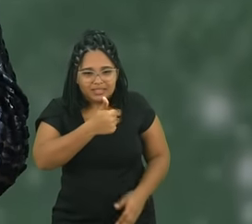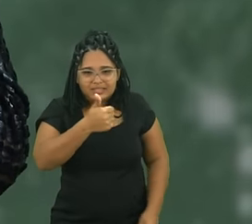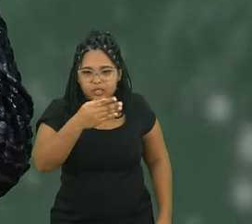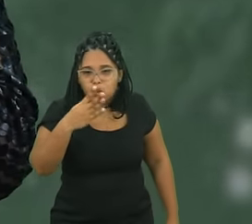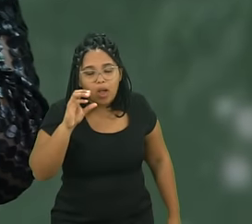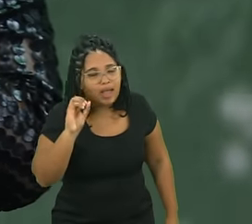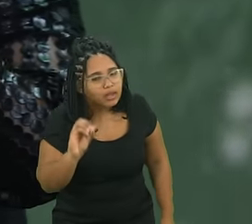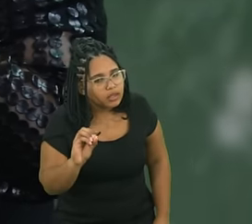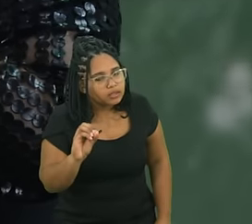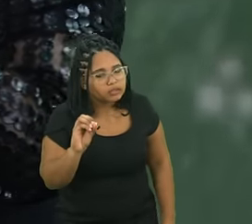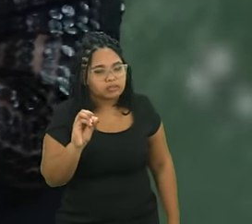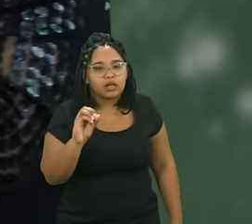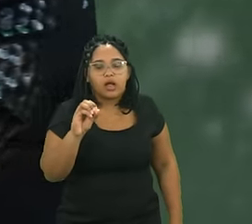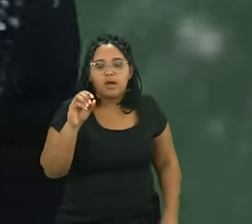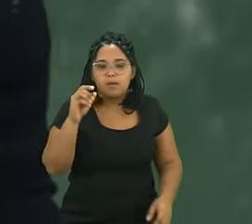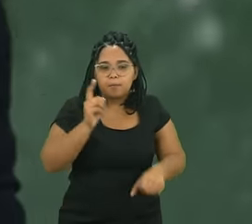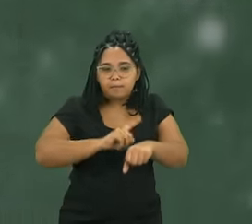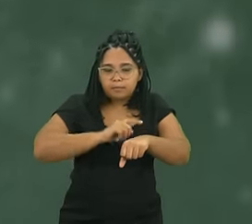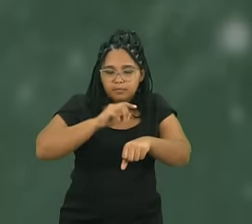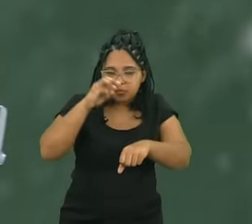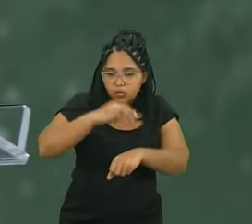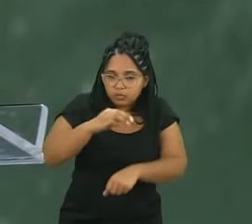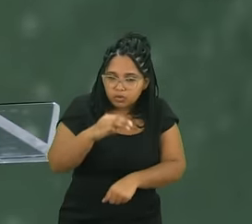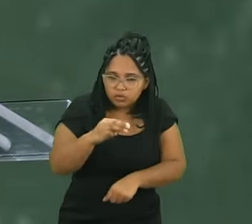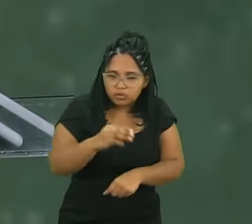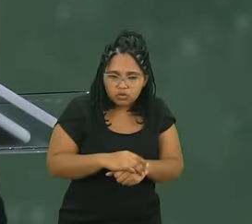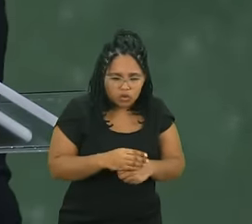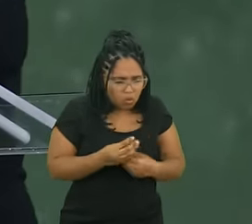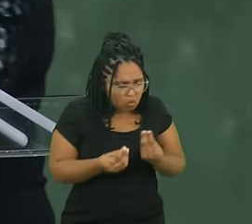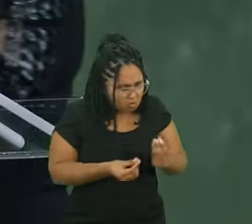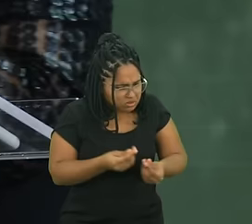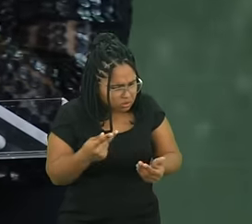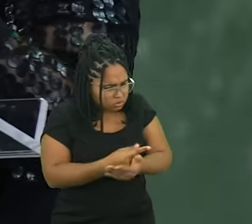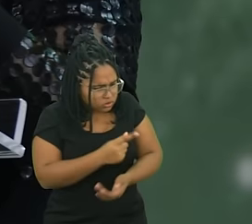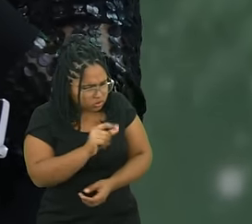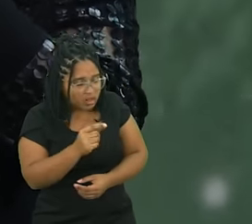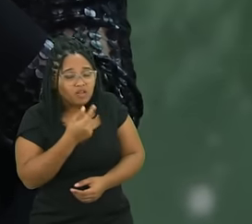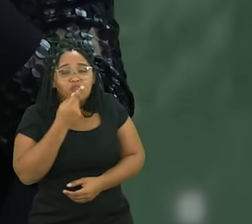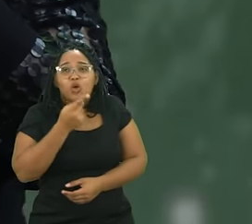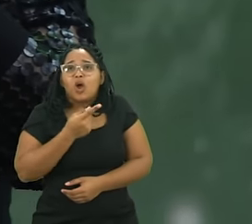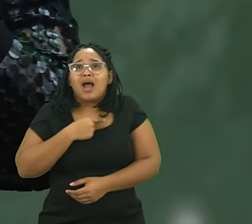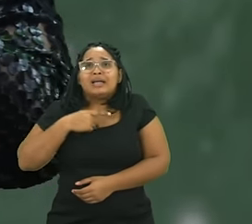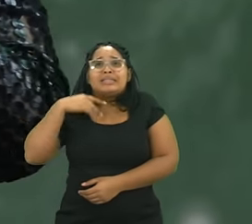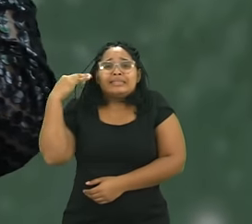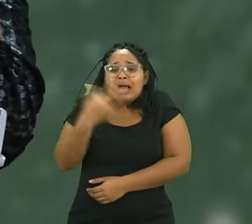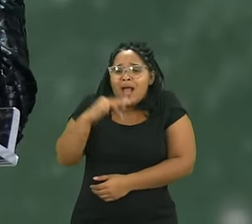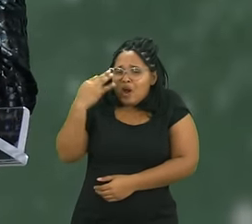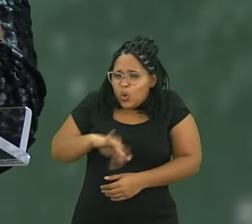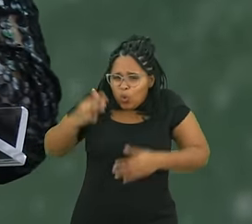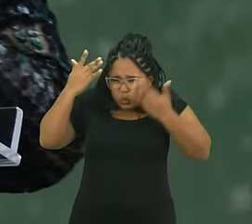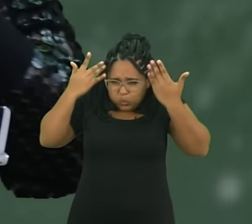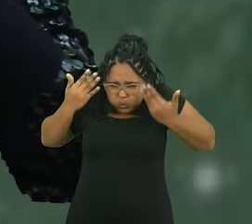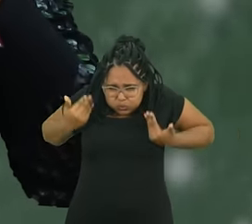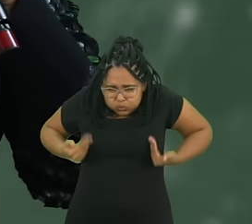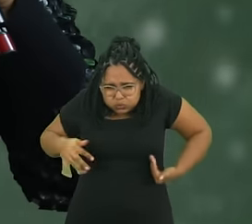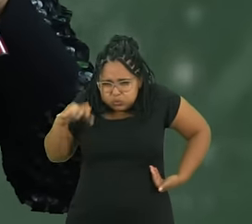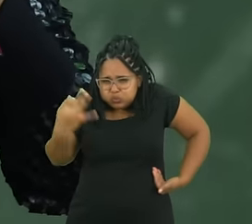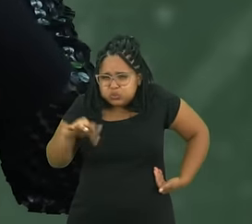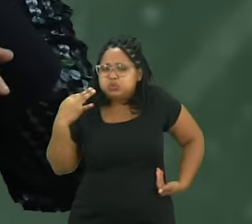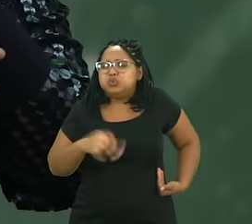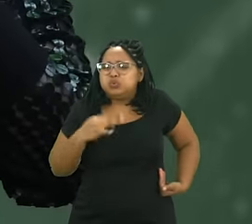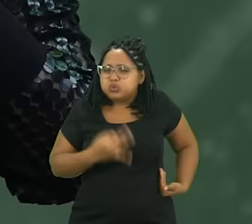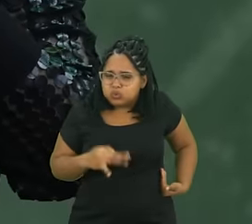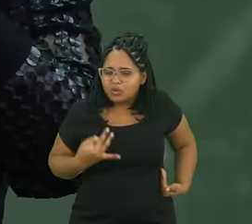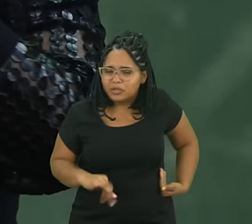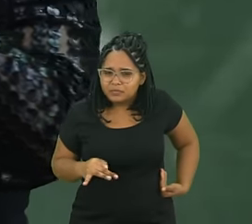minuto. E eu falei: bem, o que está acontecendo com você? Ele falou assim: está doendo todo o meu corpo. E ele suava frio. E eu falei para o cuidador: se prepare que nós vamos